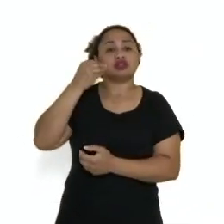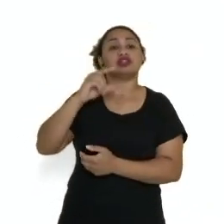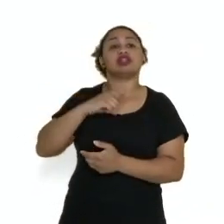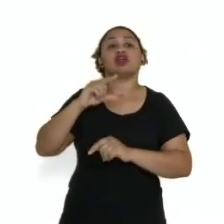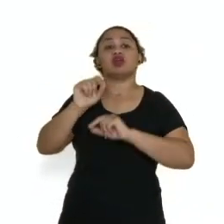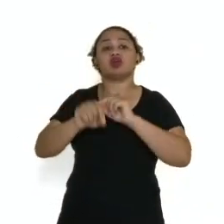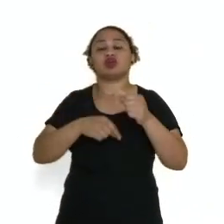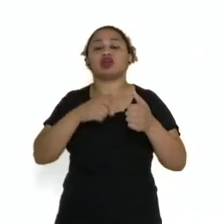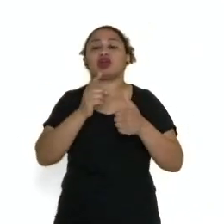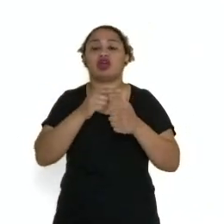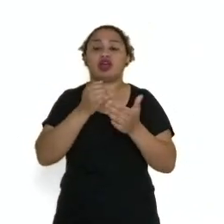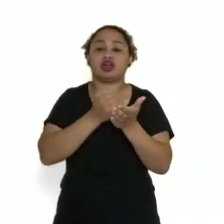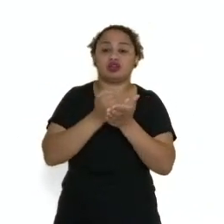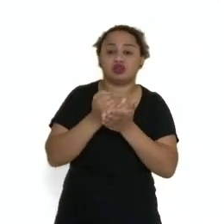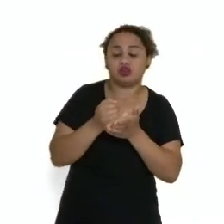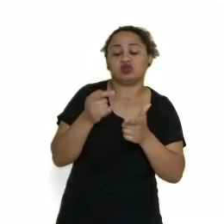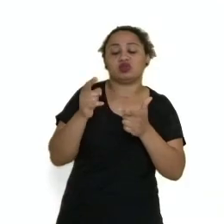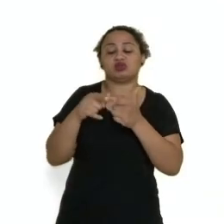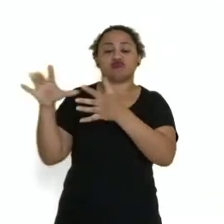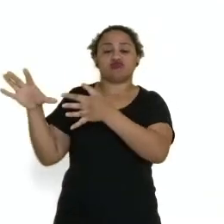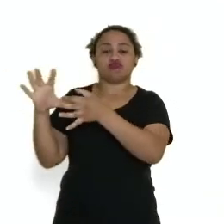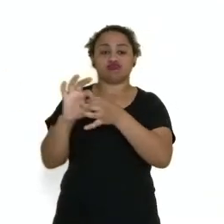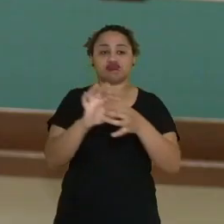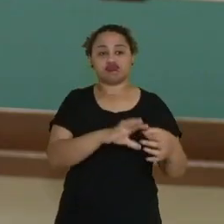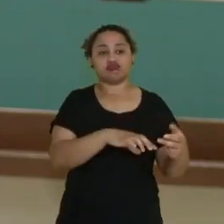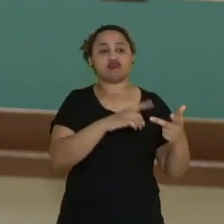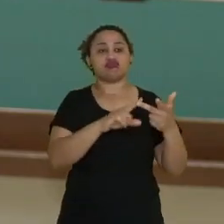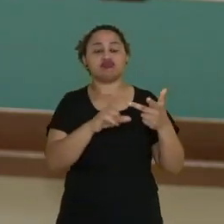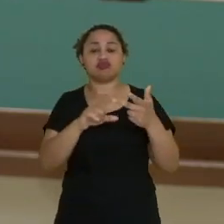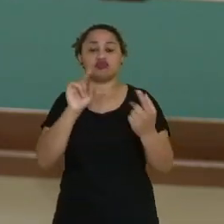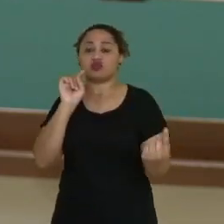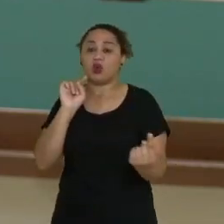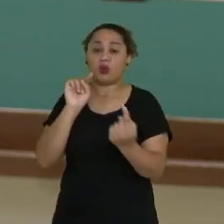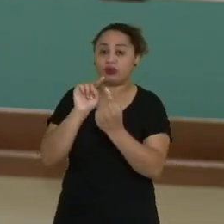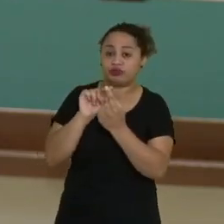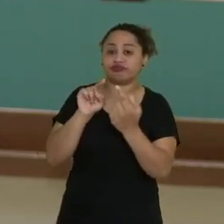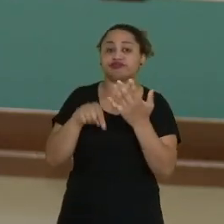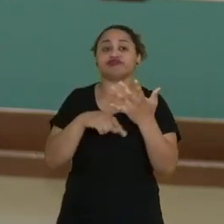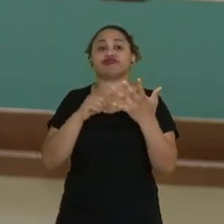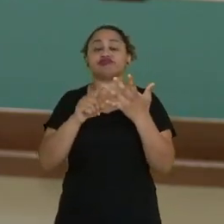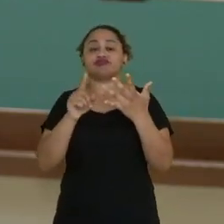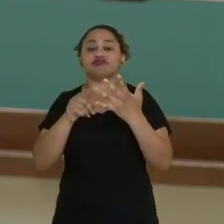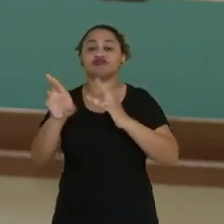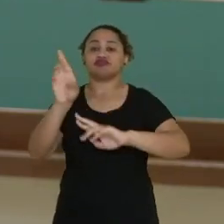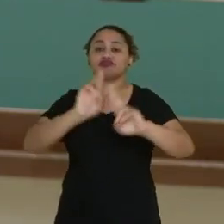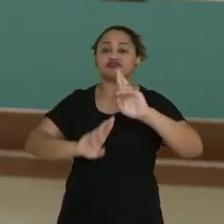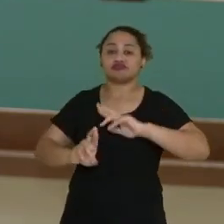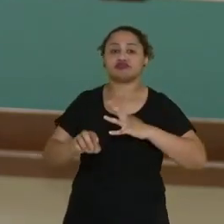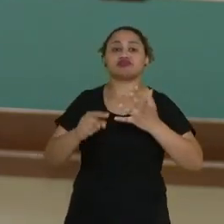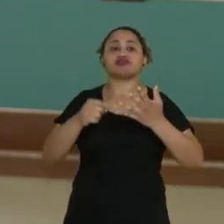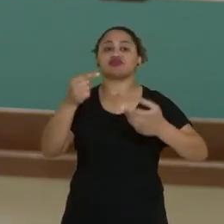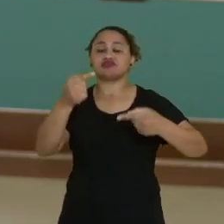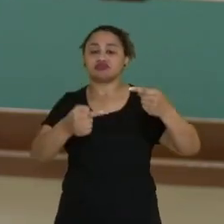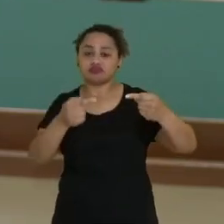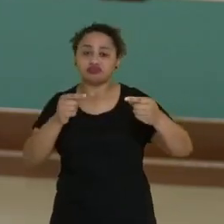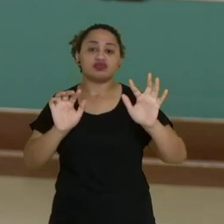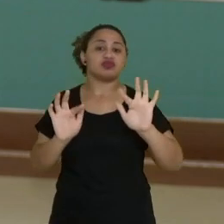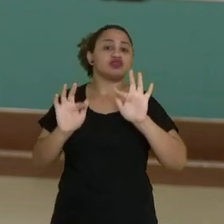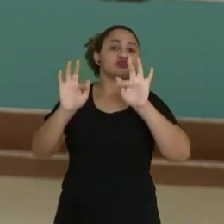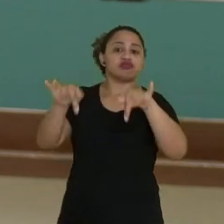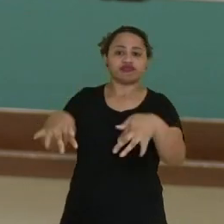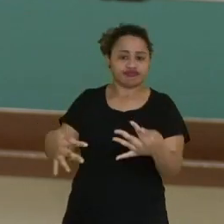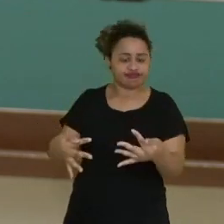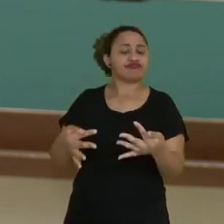quê? Introdução, contextualização, objetivos, resultados, discussão e considerações